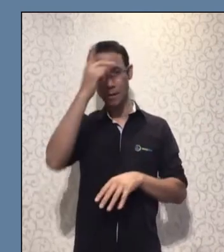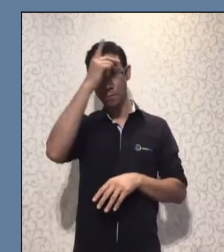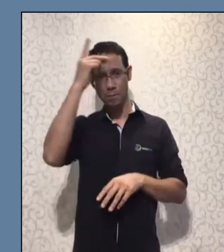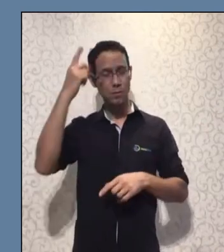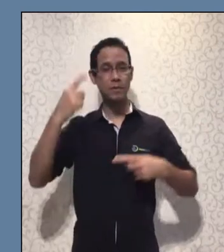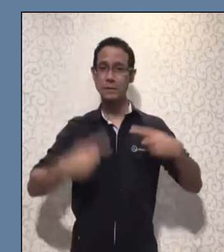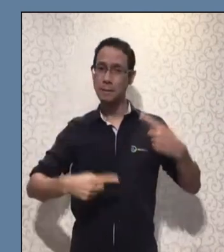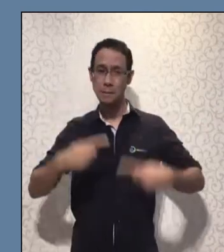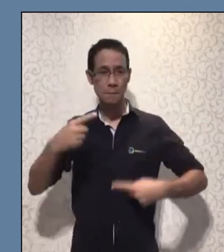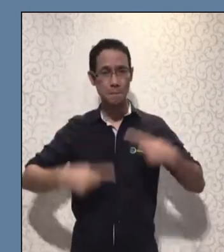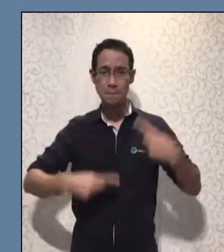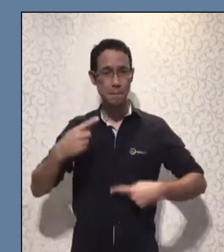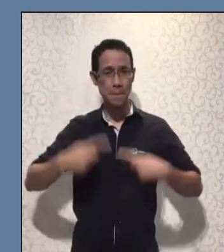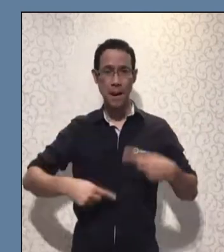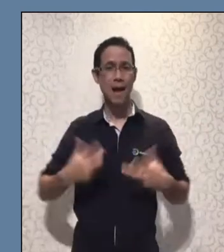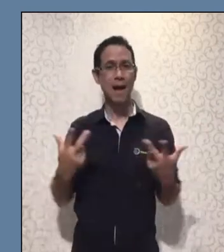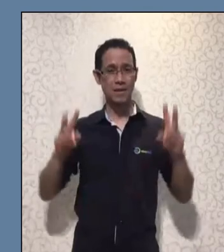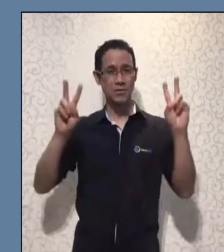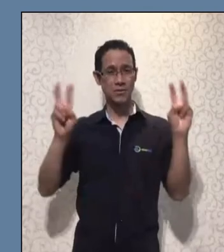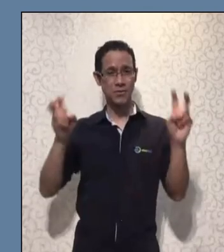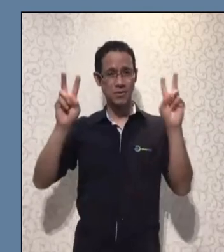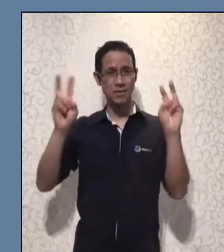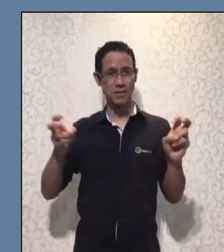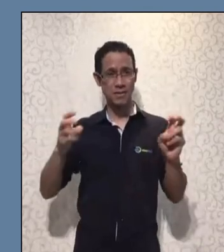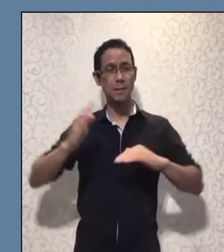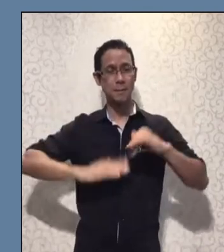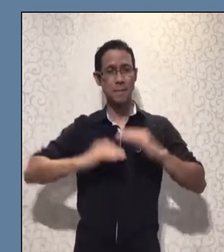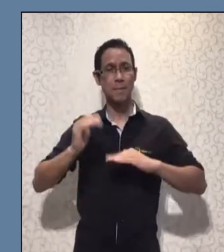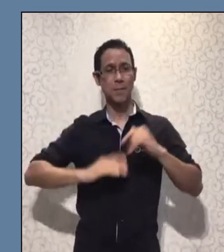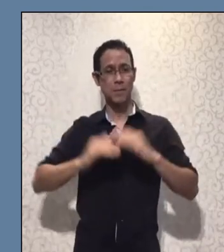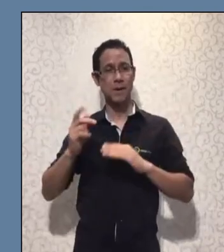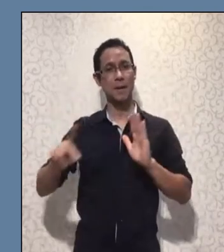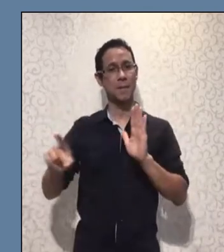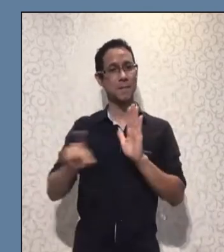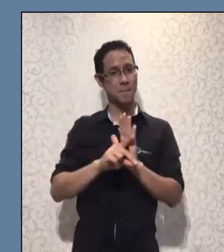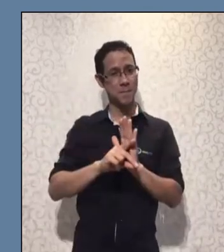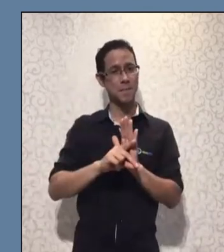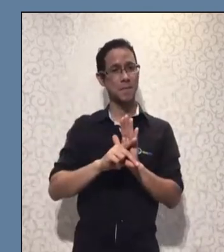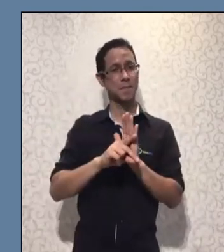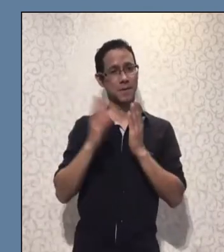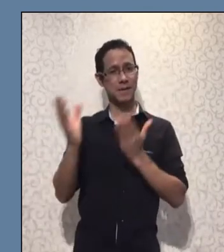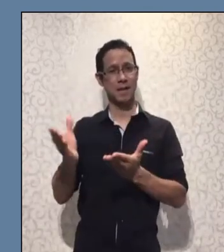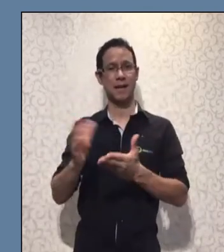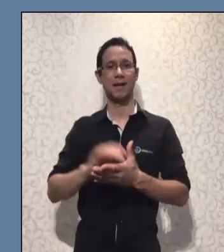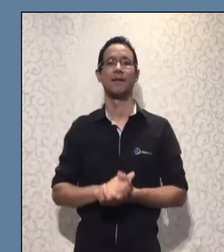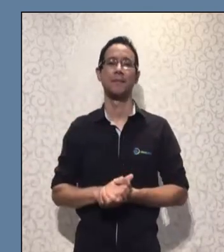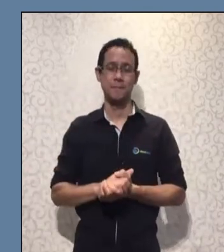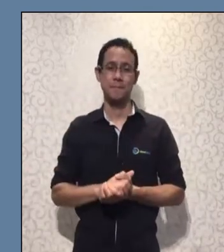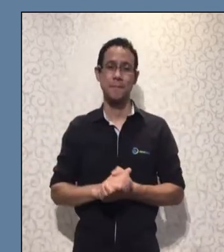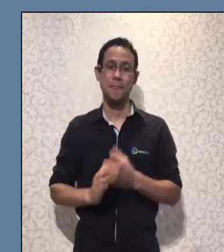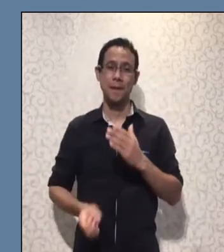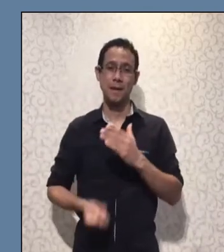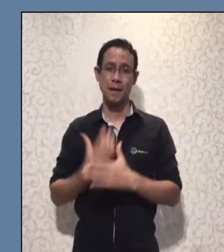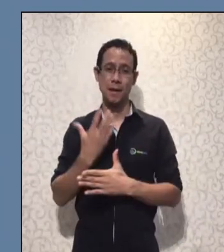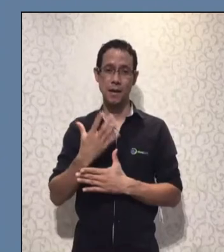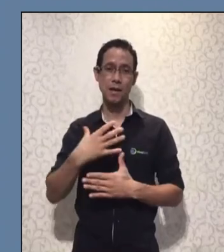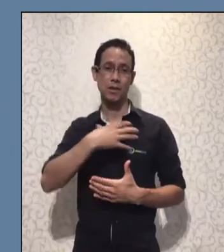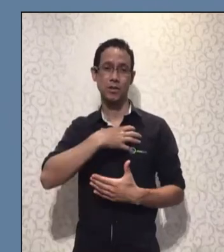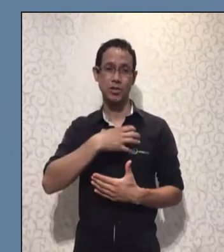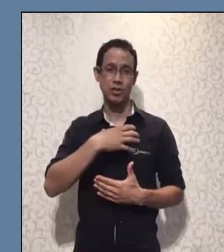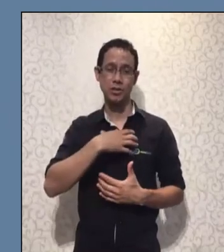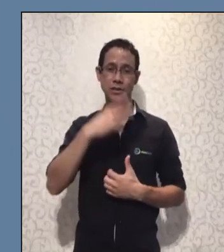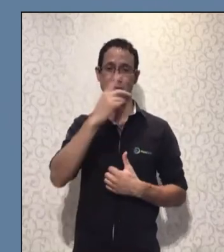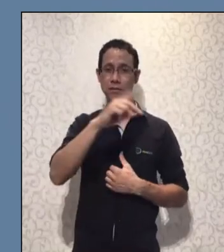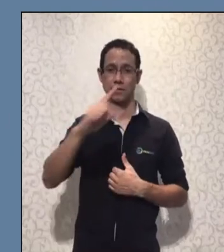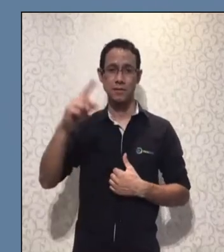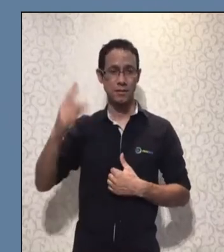a partir de uma produção que pertence a ela. E você cria, portanto, condições para que ela se coloque no mundo